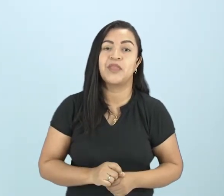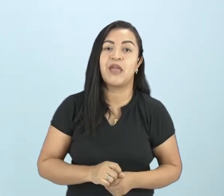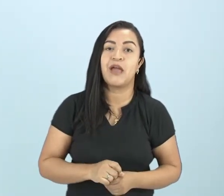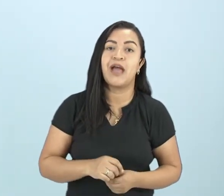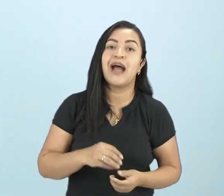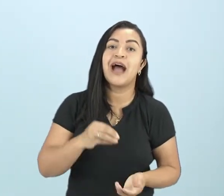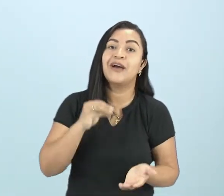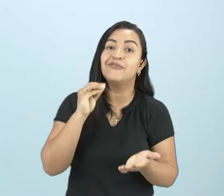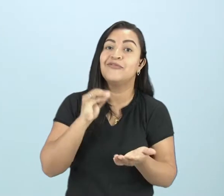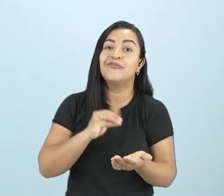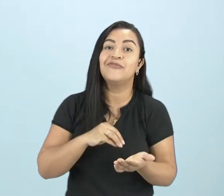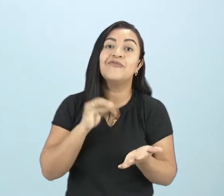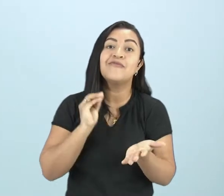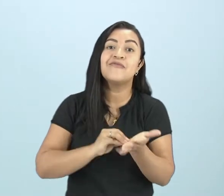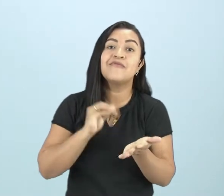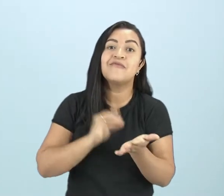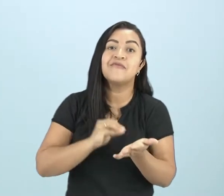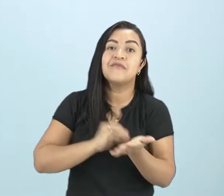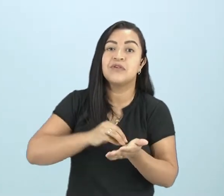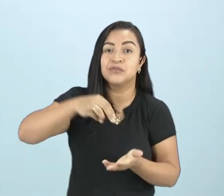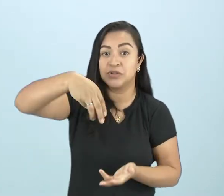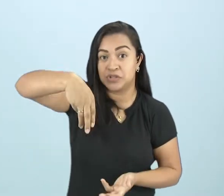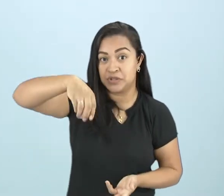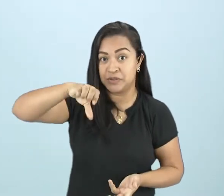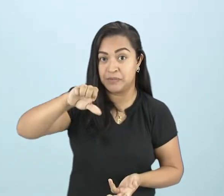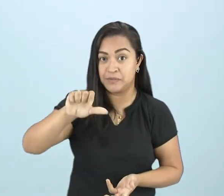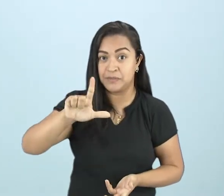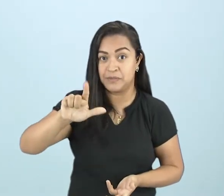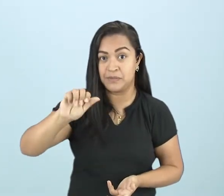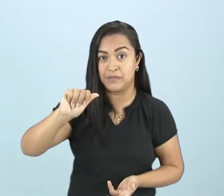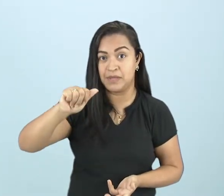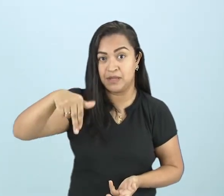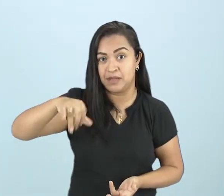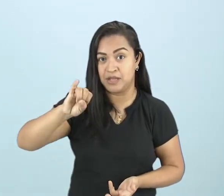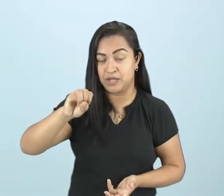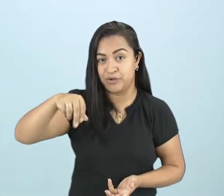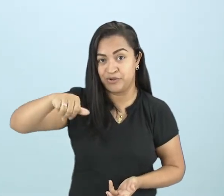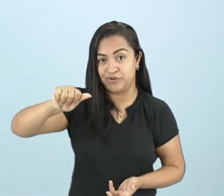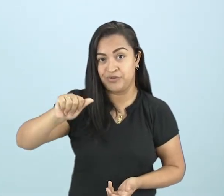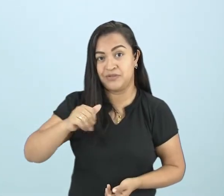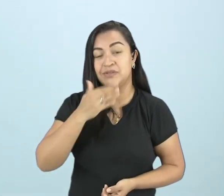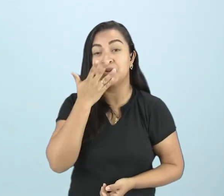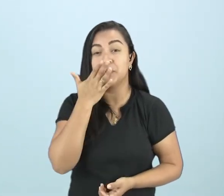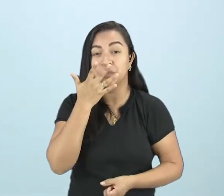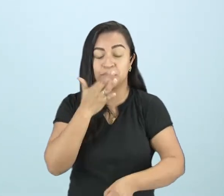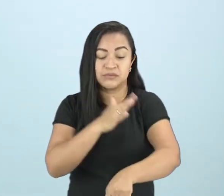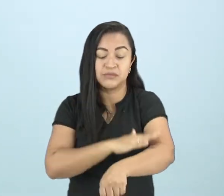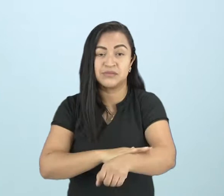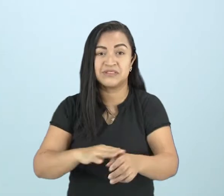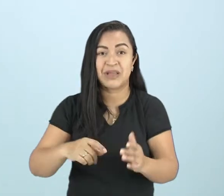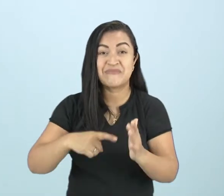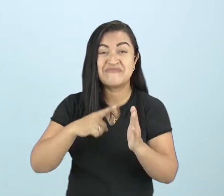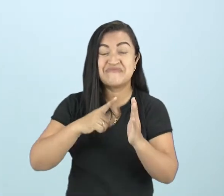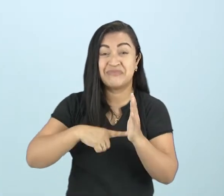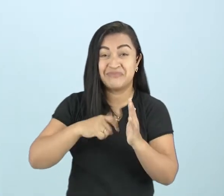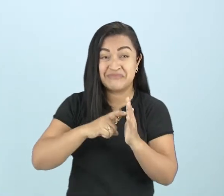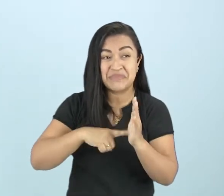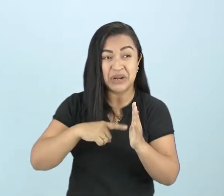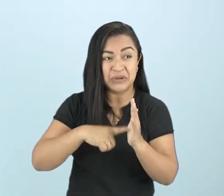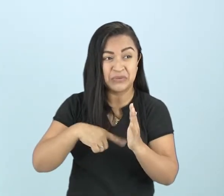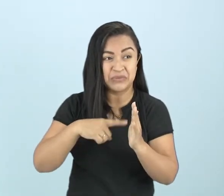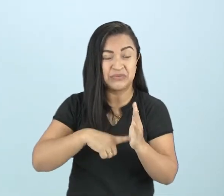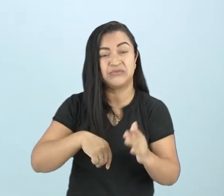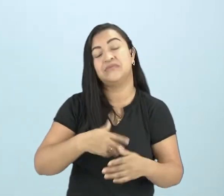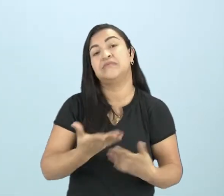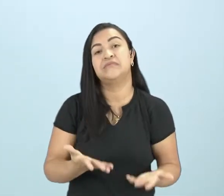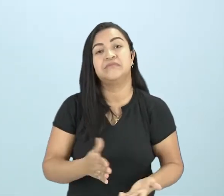ele é a ausência da pigmentação da pele, Então a gente vai ter indivíduos que são da cor branca, parda, negros, e